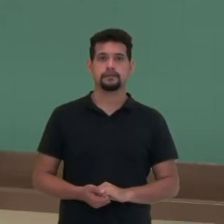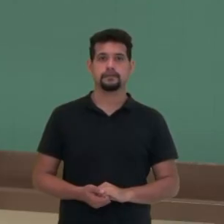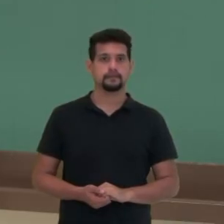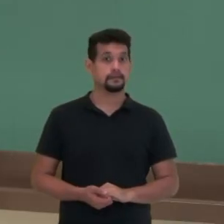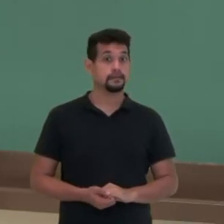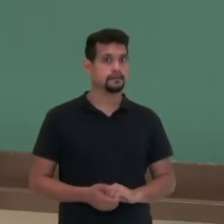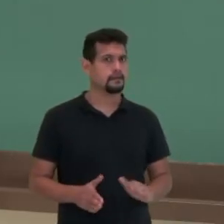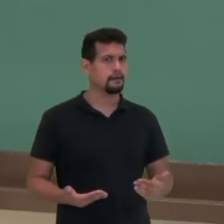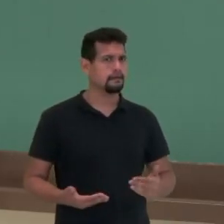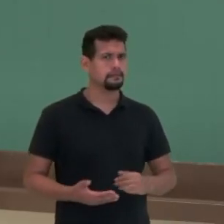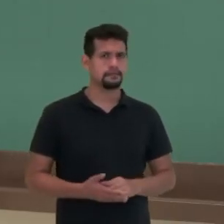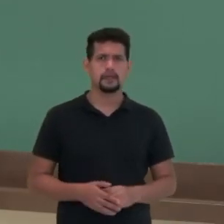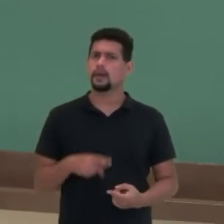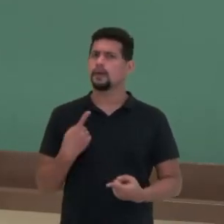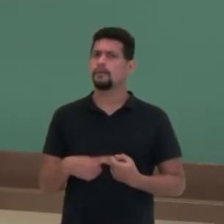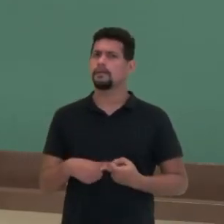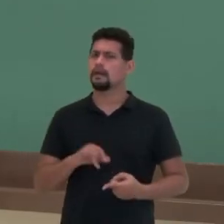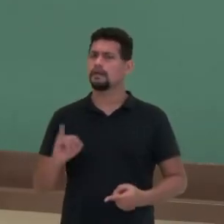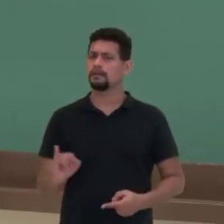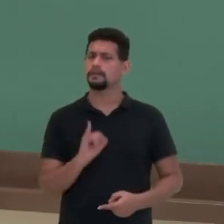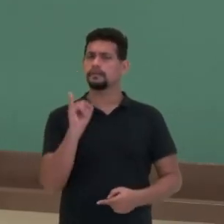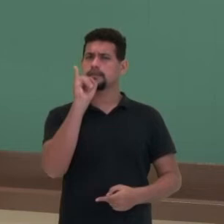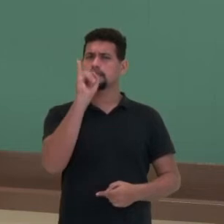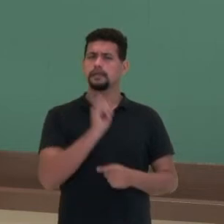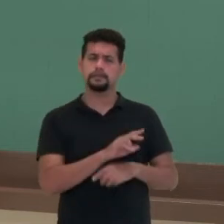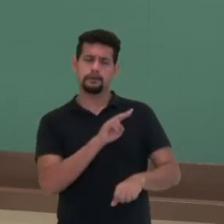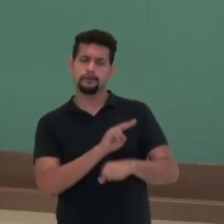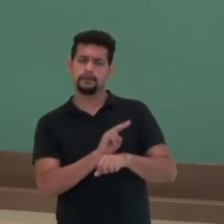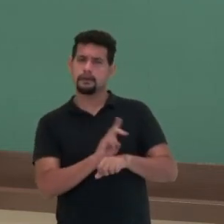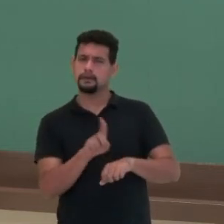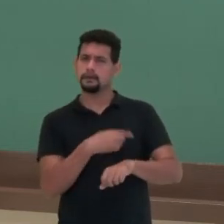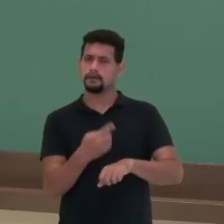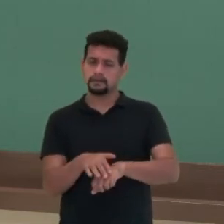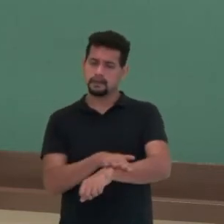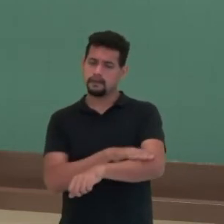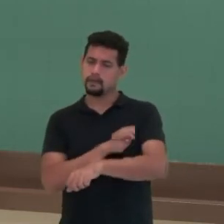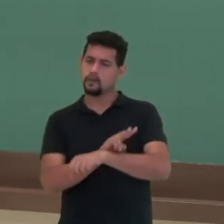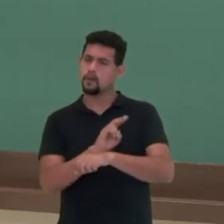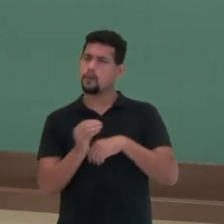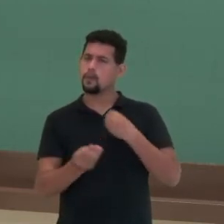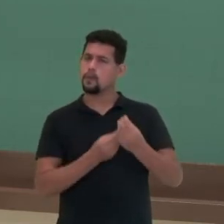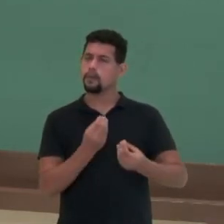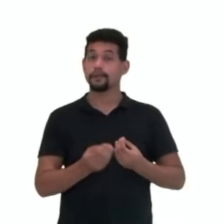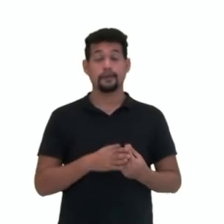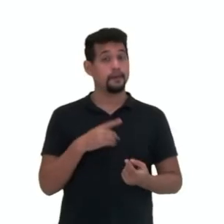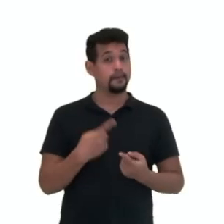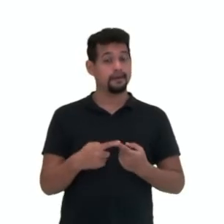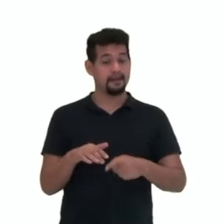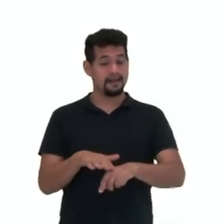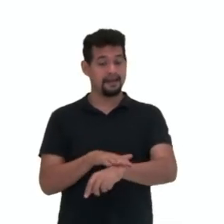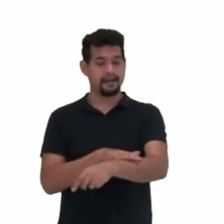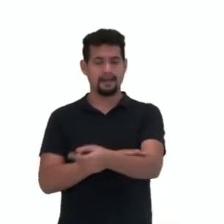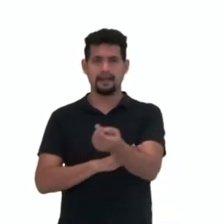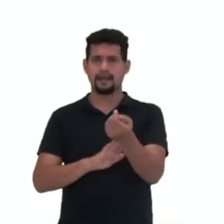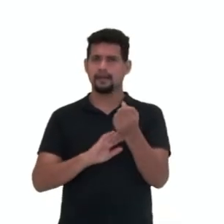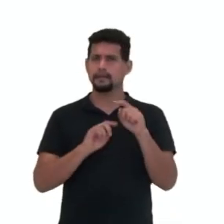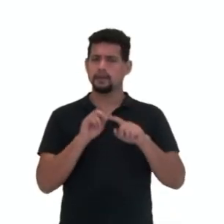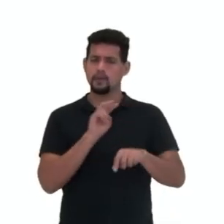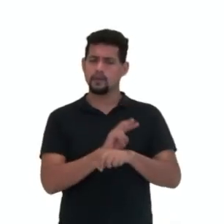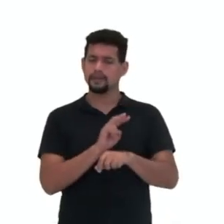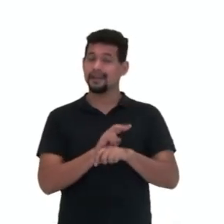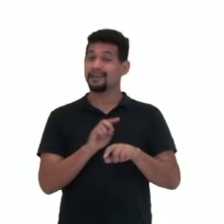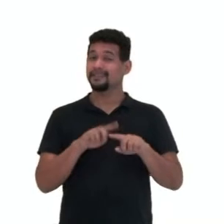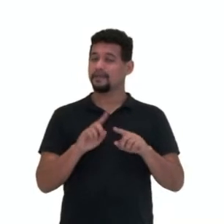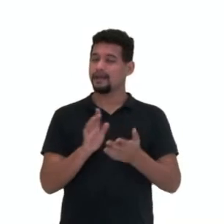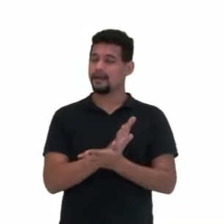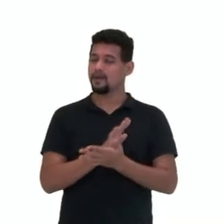E aí, gente, por que é importante cuidar da nossa pele e proteger? Porque a pele fornece a proteção contra